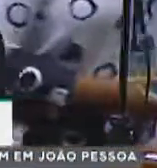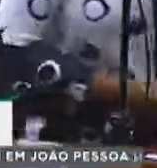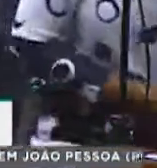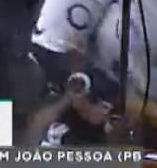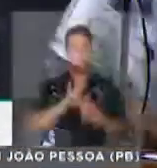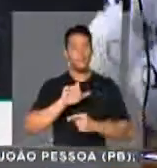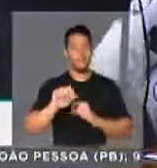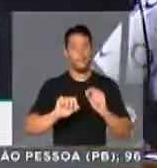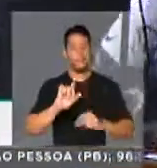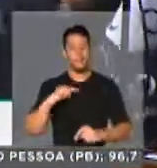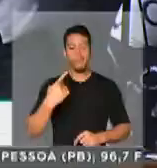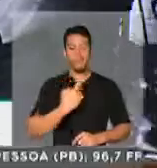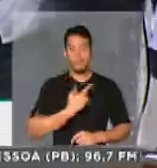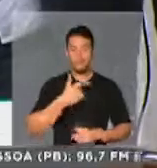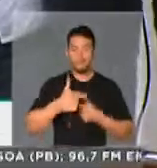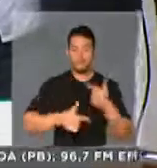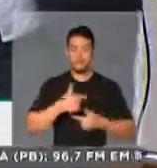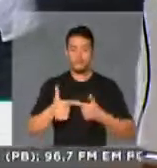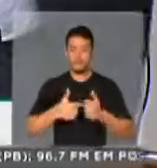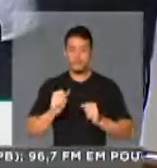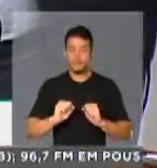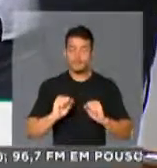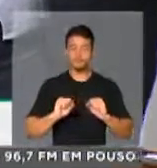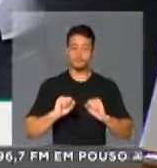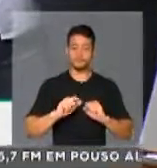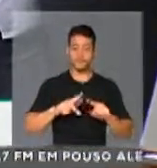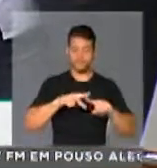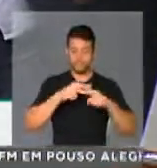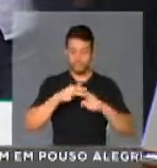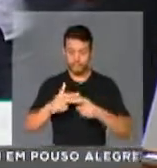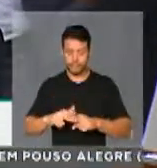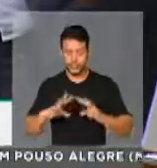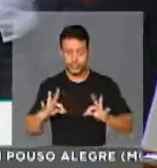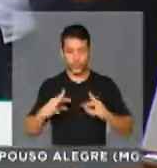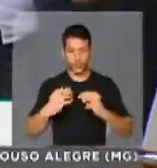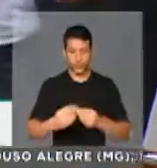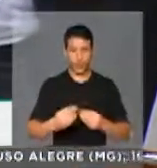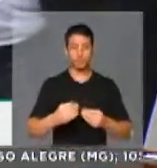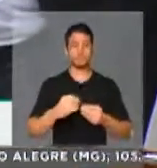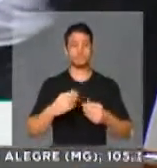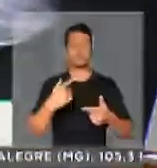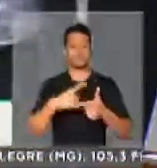cumprindo com o nosso dever para as reformas importantes para desatar os nós da economia nacional.